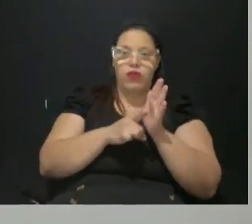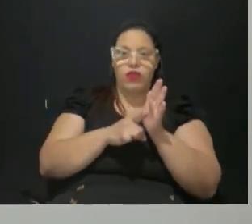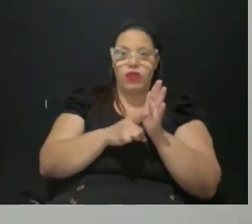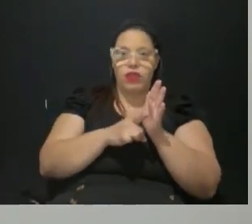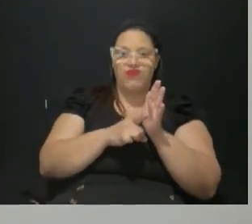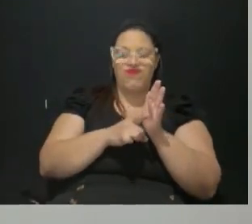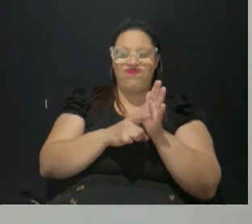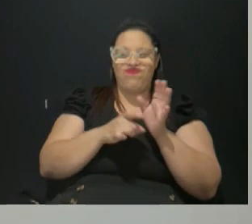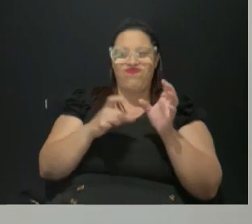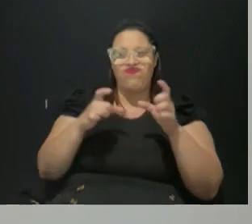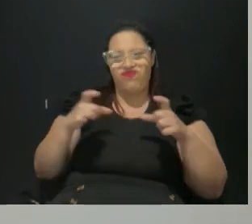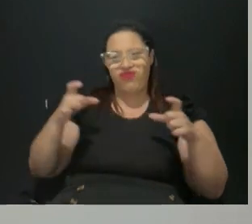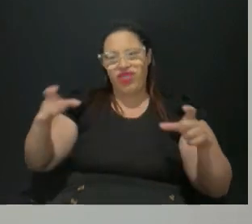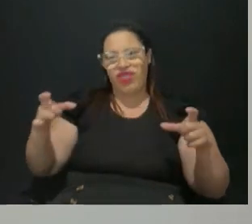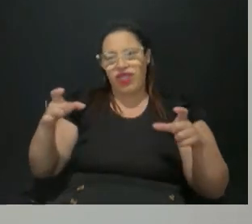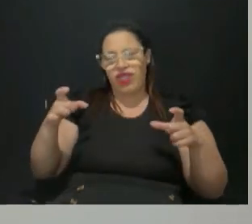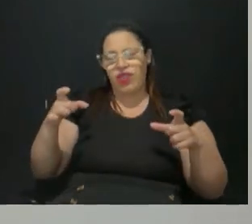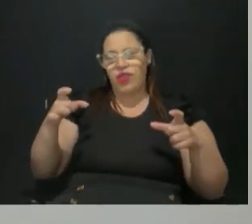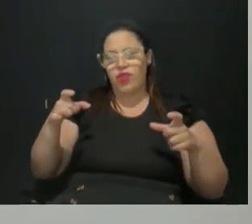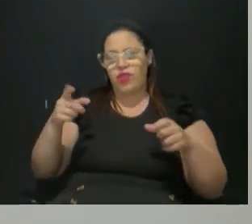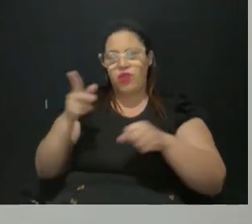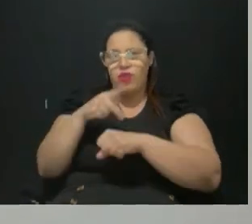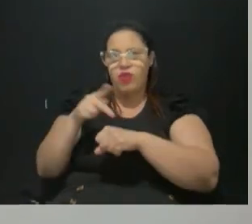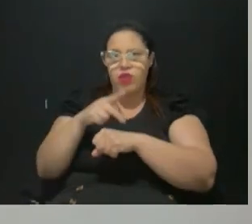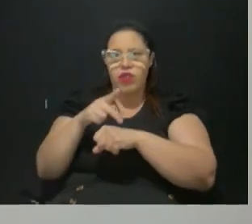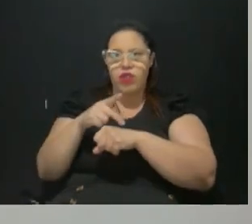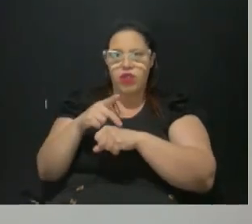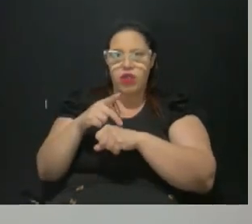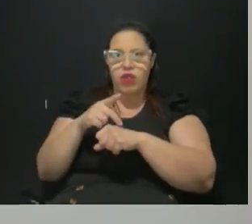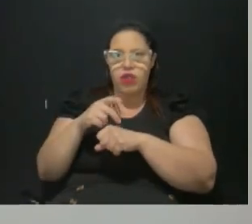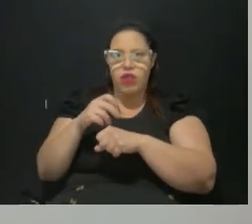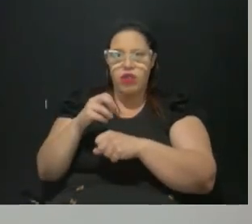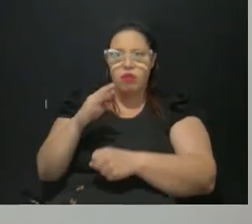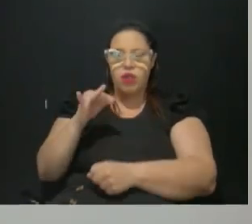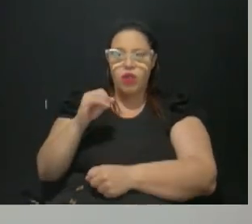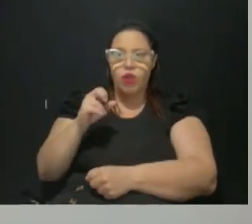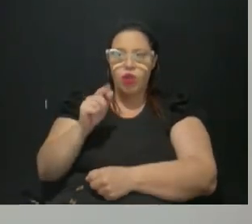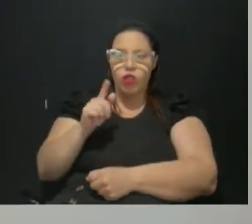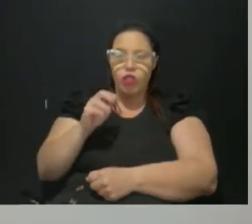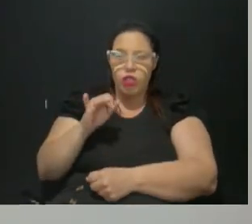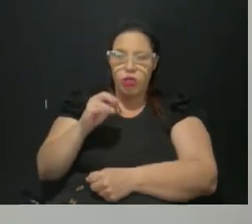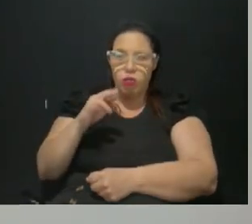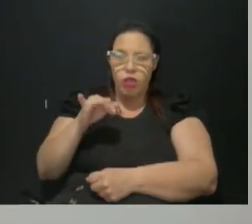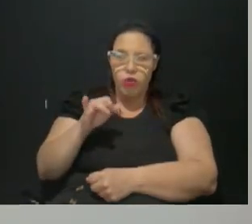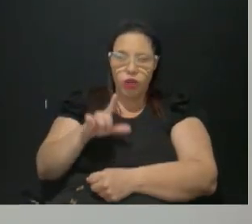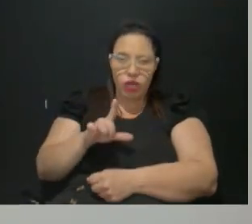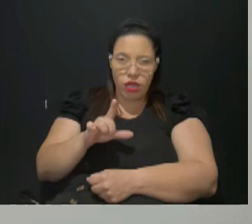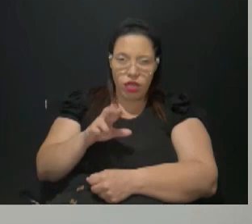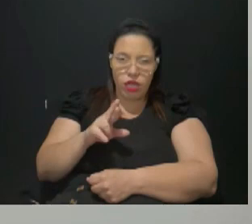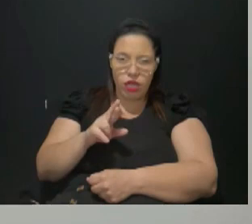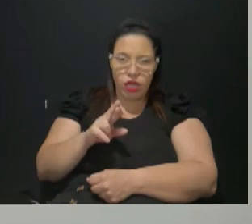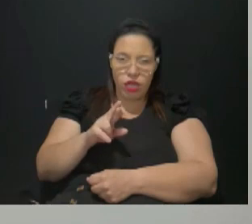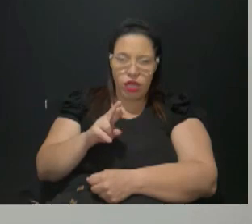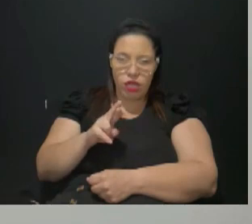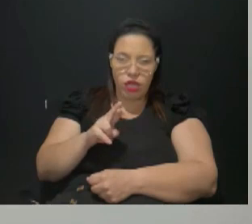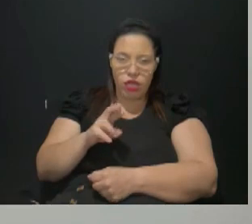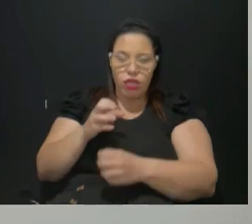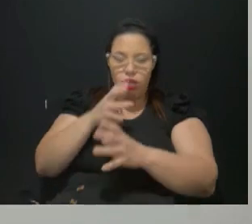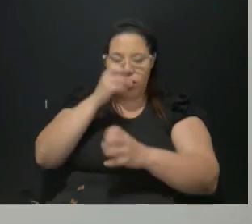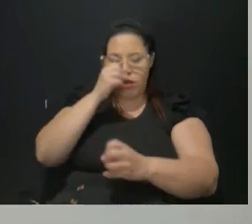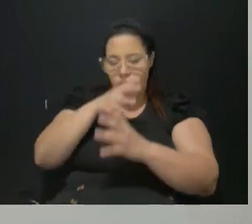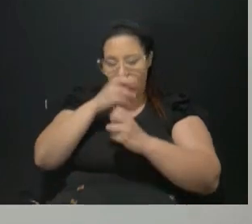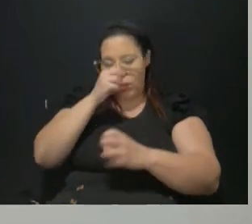é complexo para alguns lugares, porque envolve uma técnica chamada biologia molecular, que nem todo local tem, são de